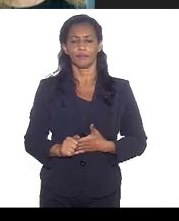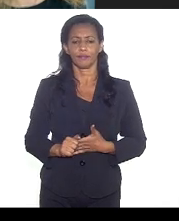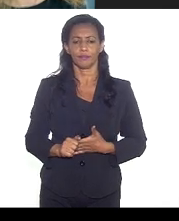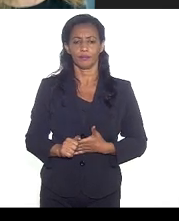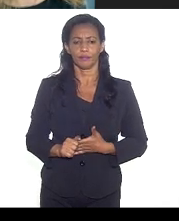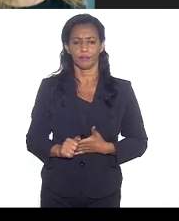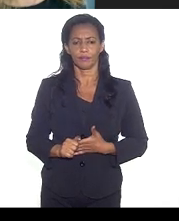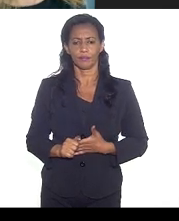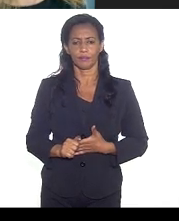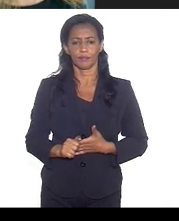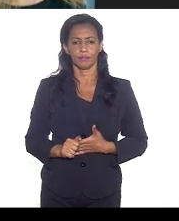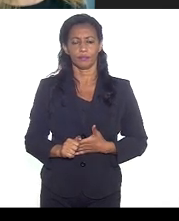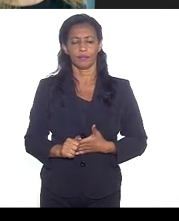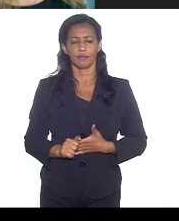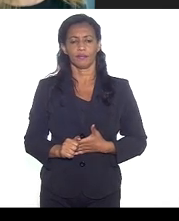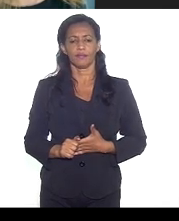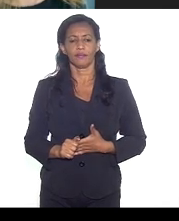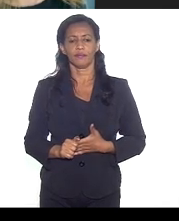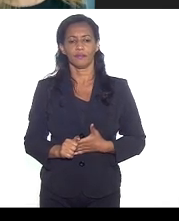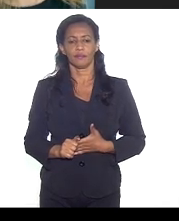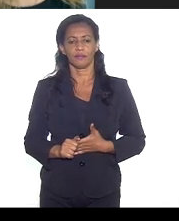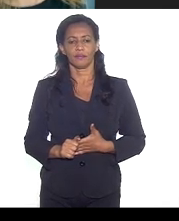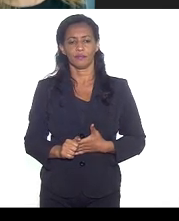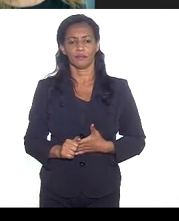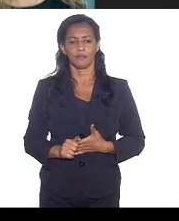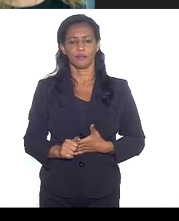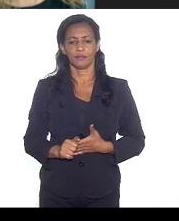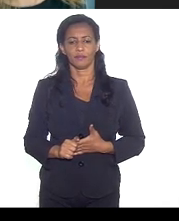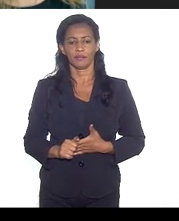deixa seu som, meu companheiro.